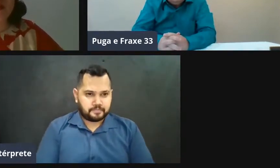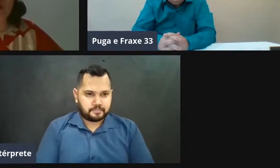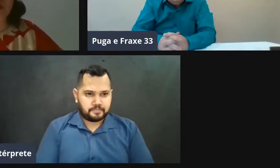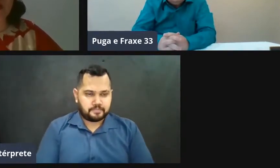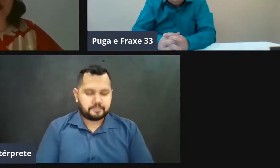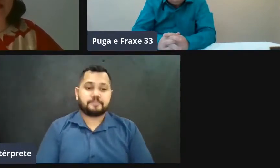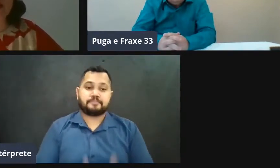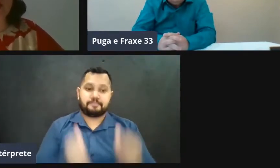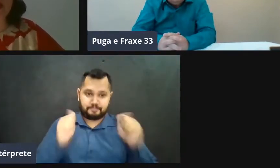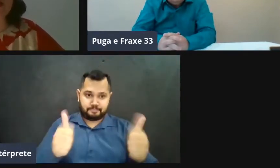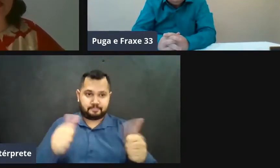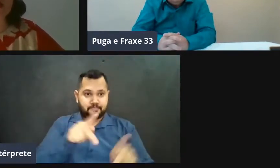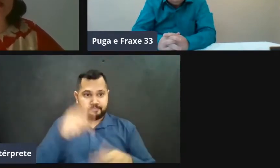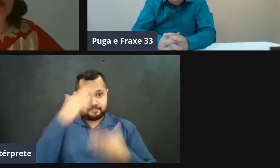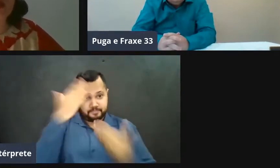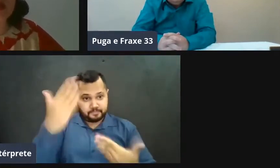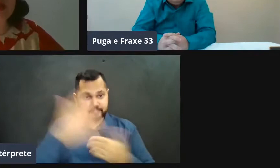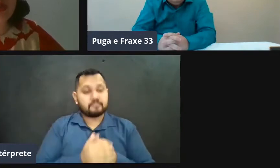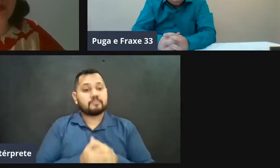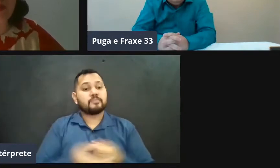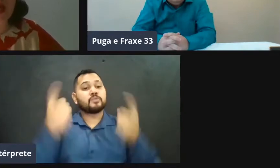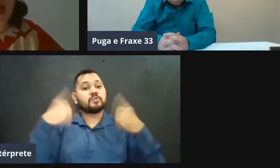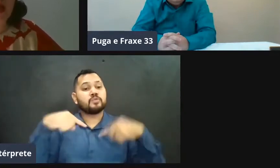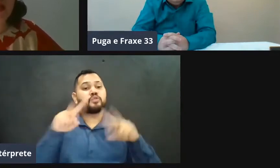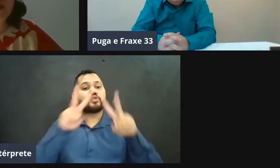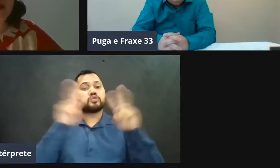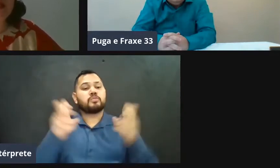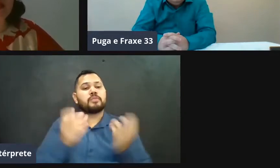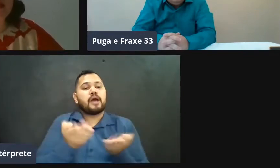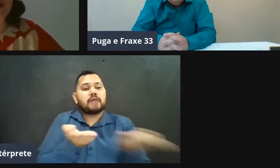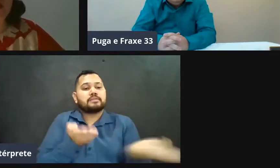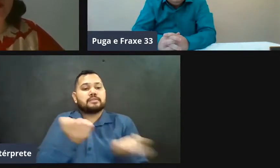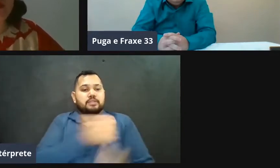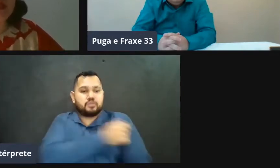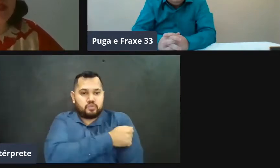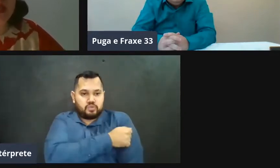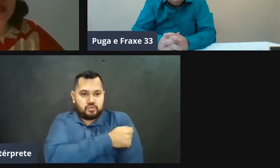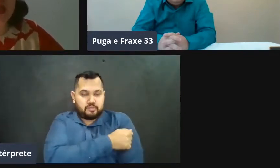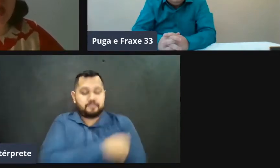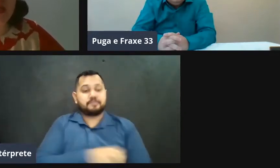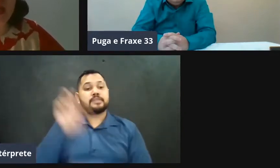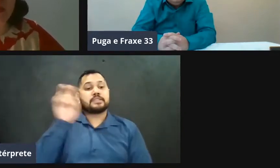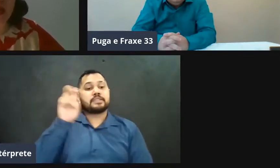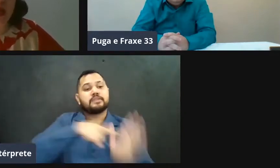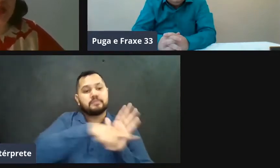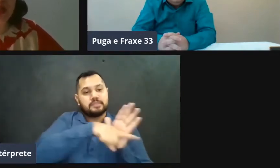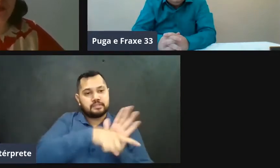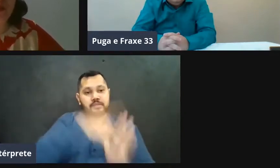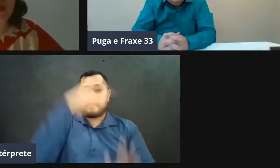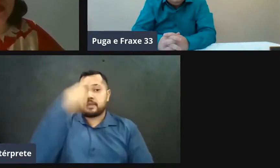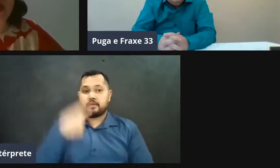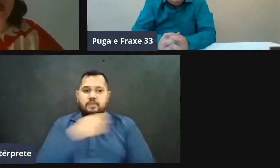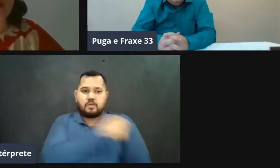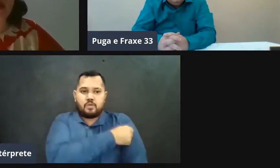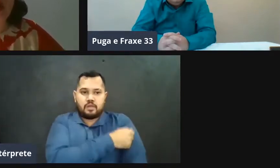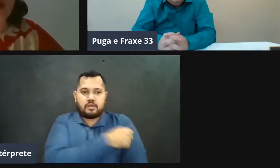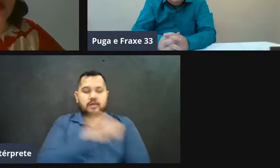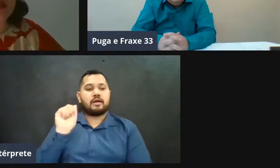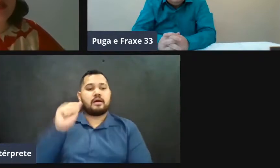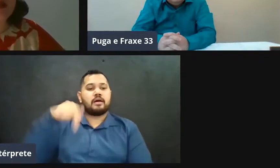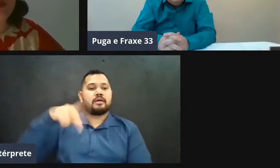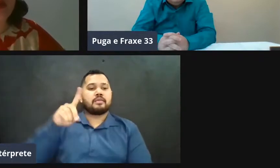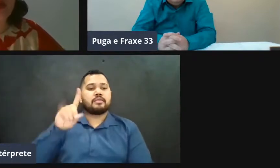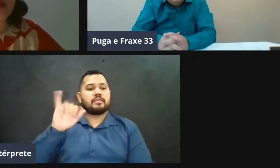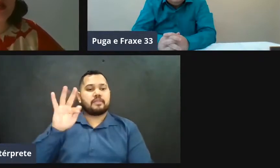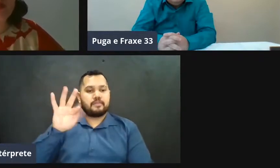Ok, professor, obrigada. Sobre assistência estudantil, a quinta pesquisa do perfil discente, realizada pela Andifes, revelou